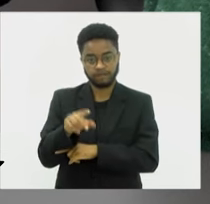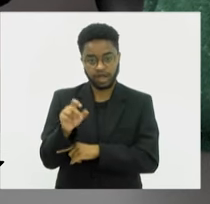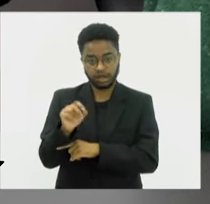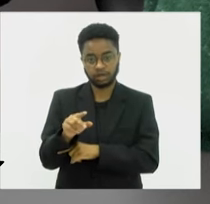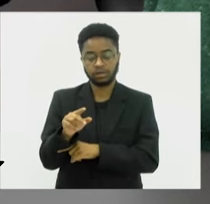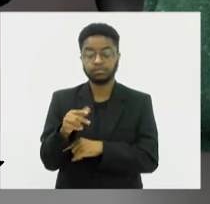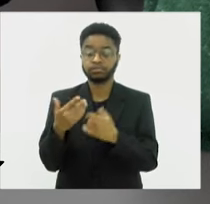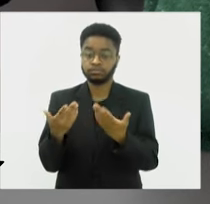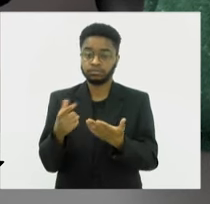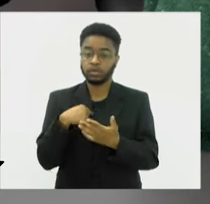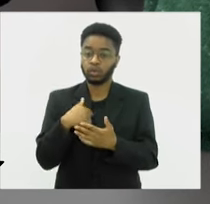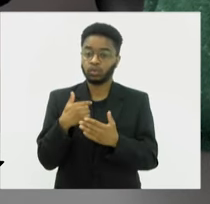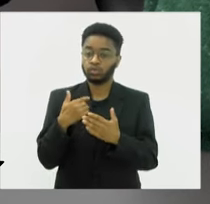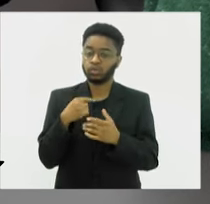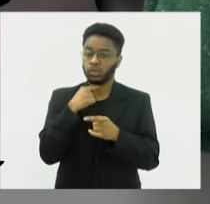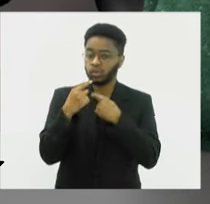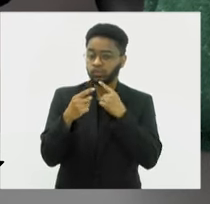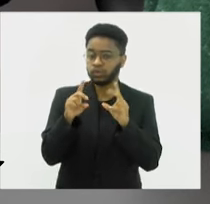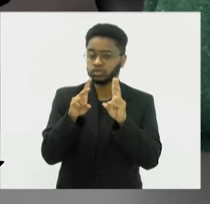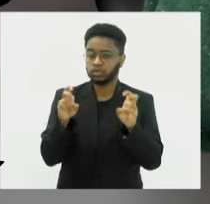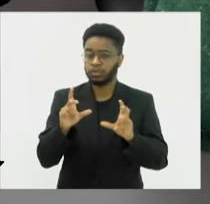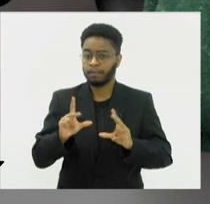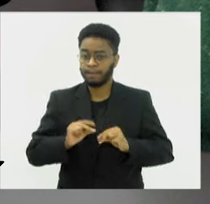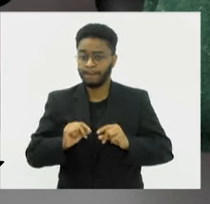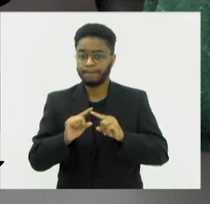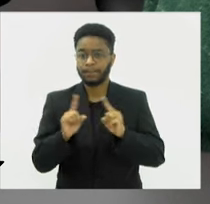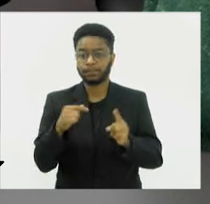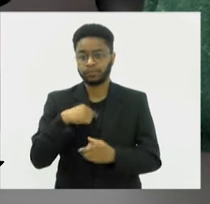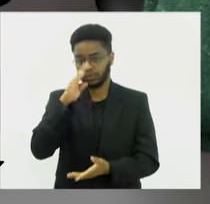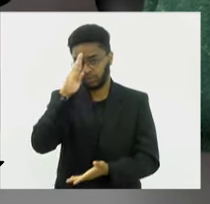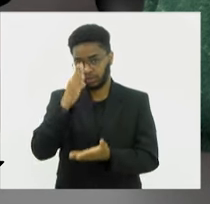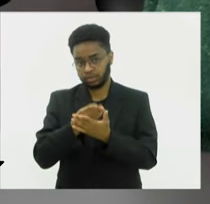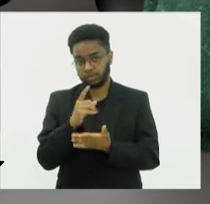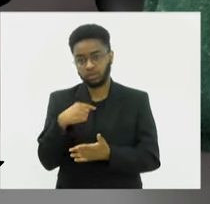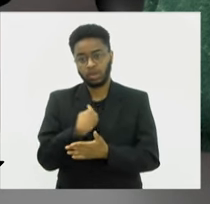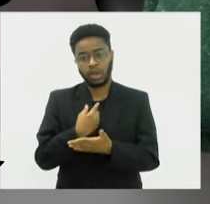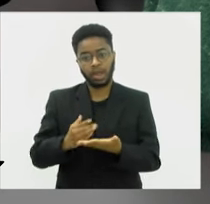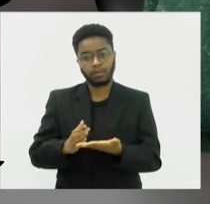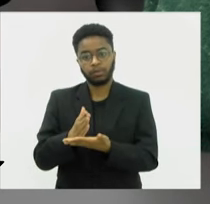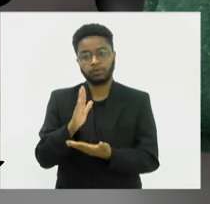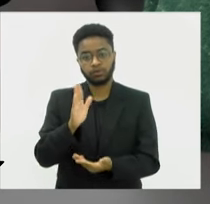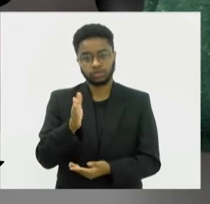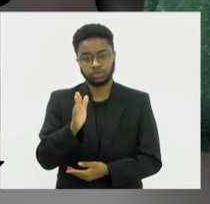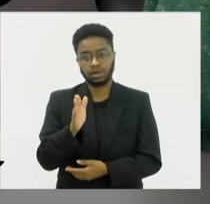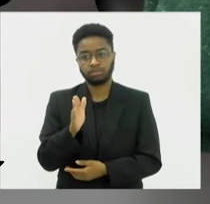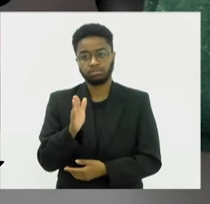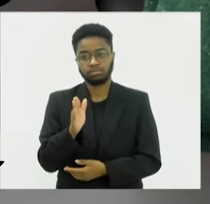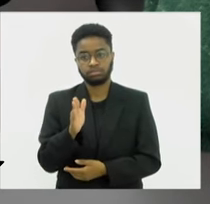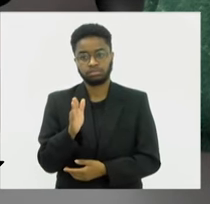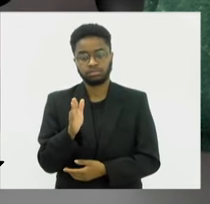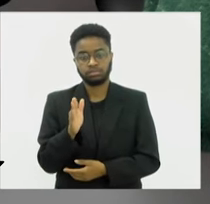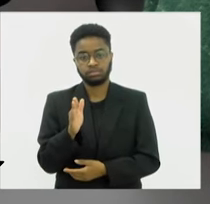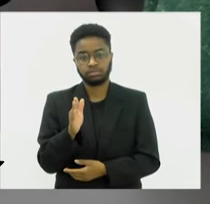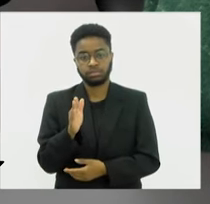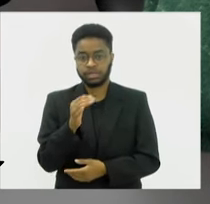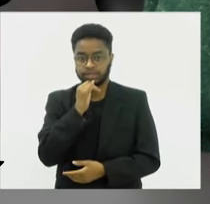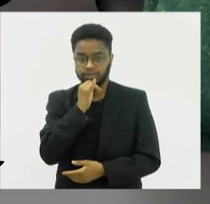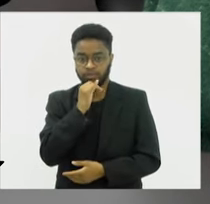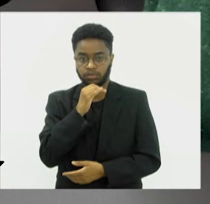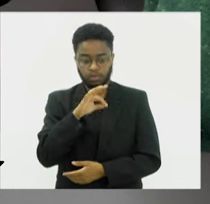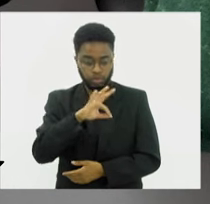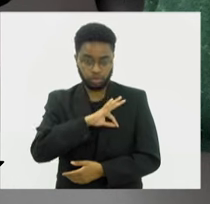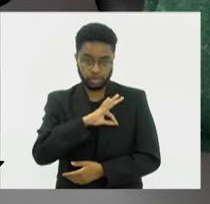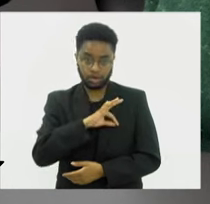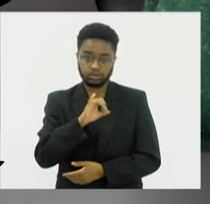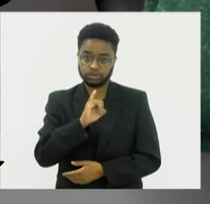tendo dúvidas com relação ao mérito, eu acho que a gente aprovou para a questão dos policiais, né,